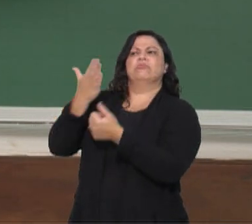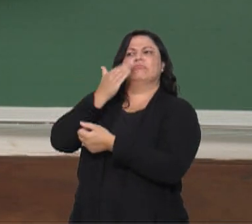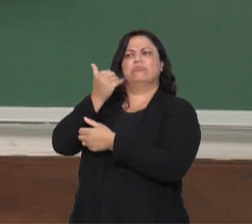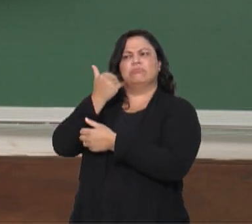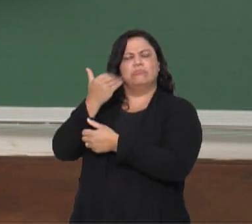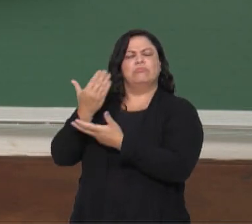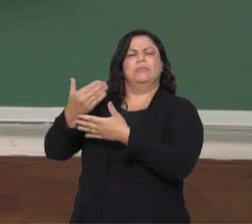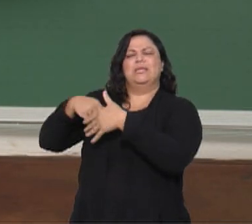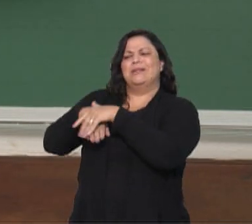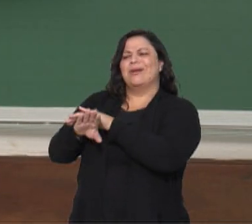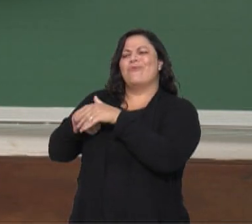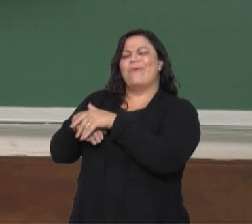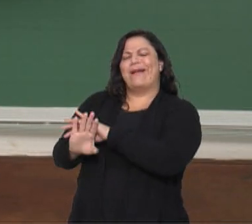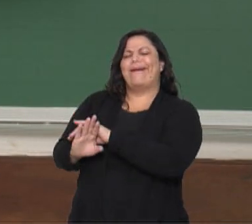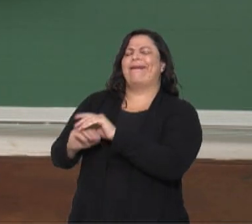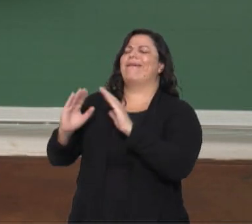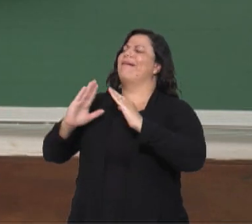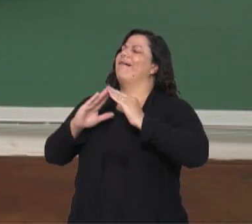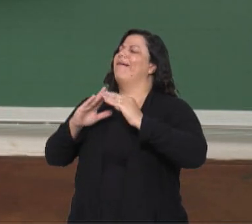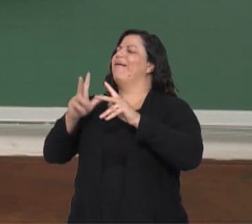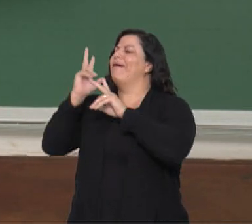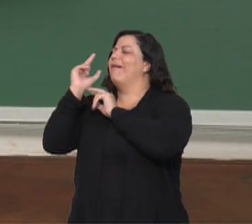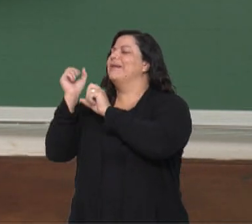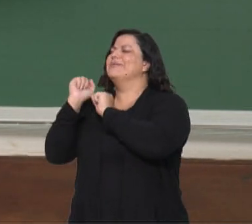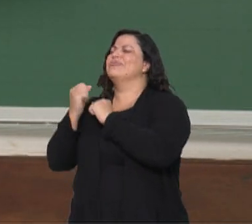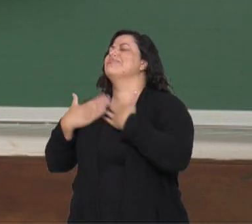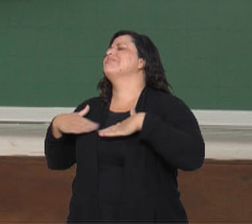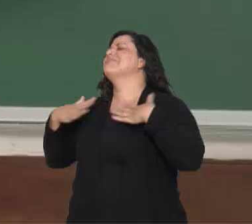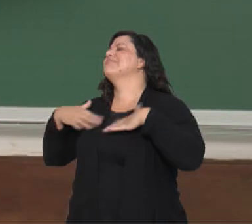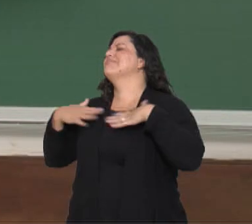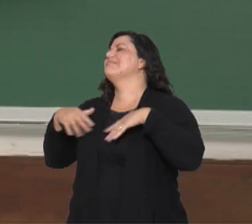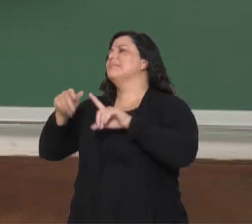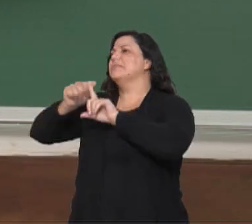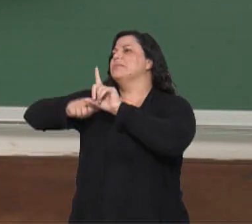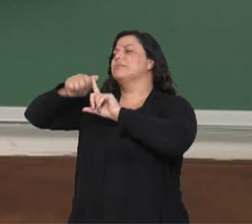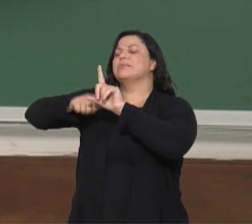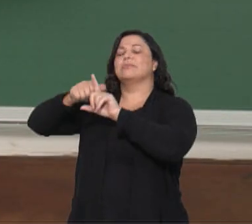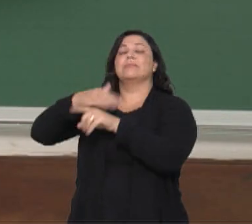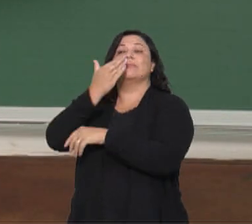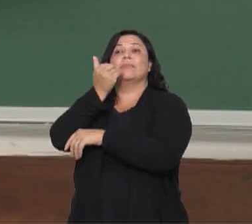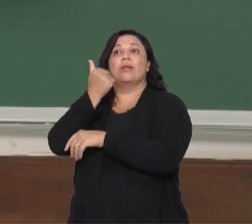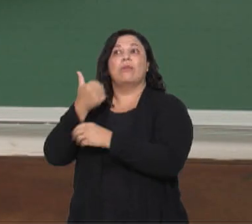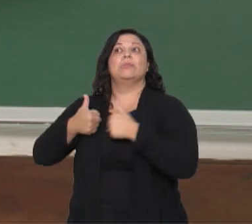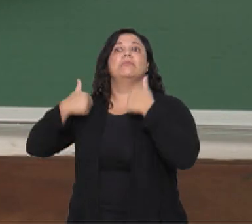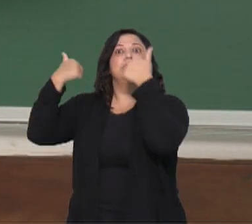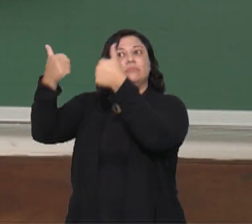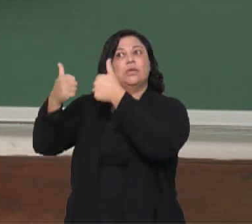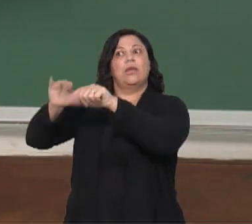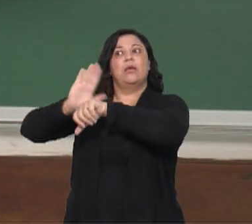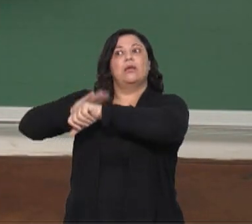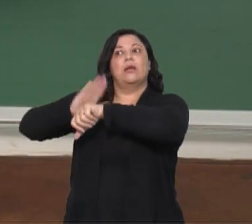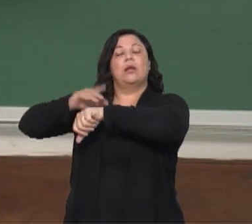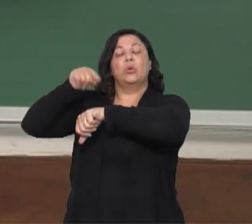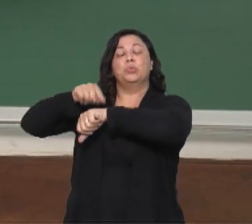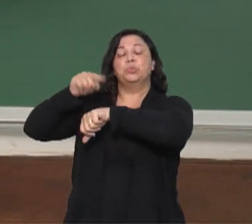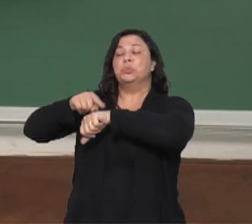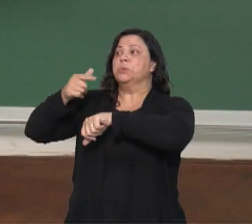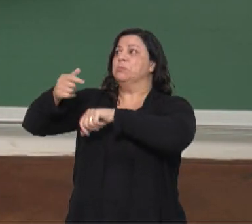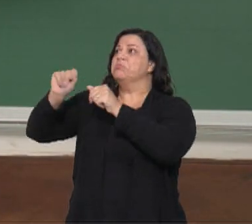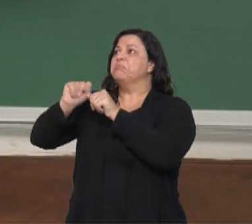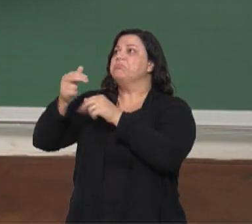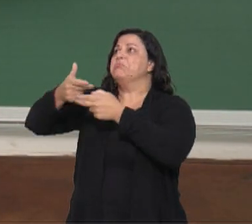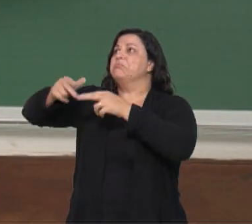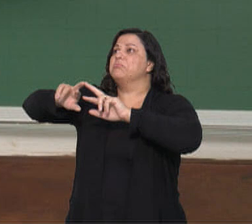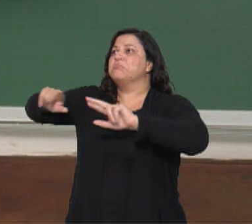tá guardada, monta o barracão, vou ter alimentação para mais meses, tenho tempo agora para me dedicar a outras